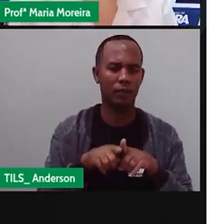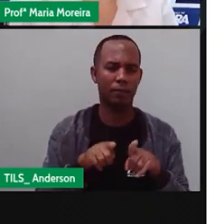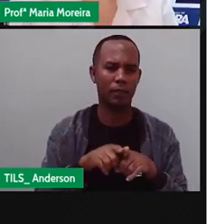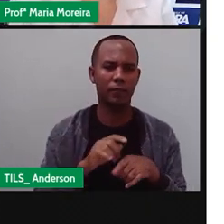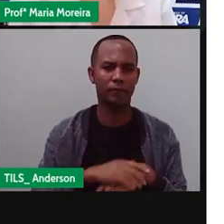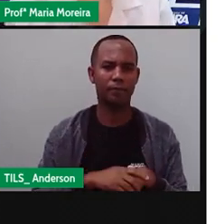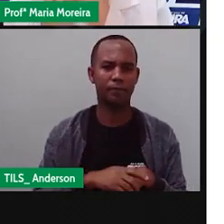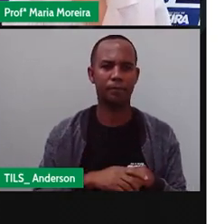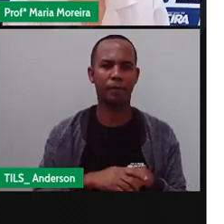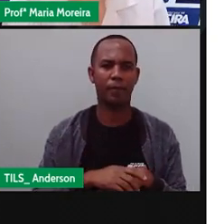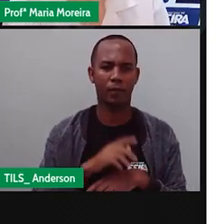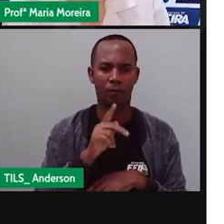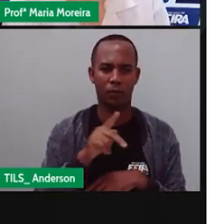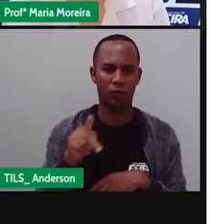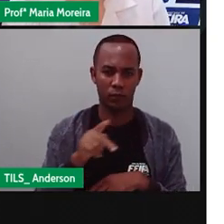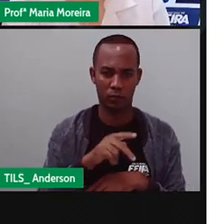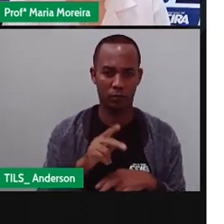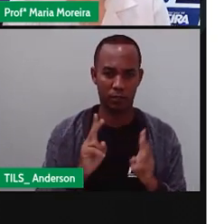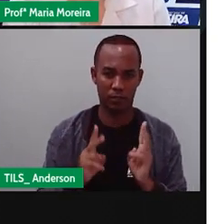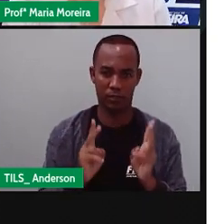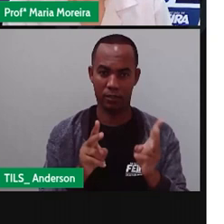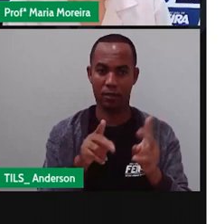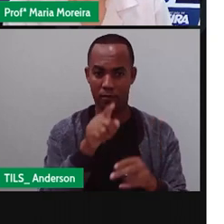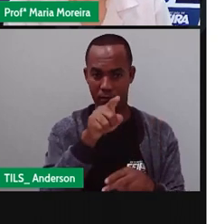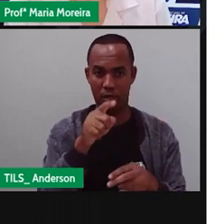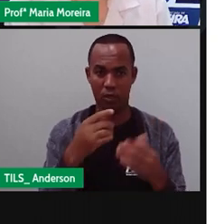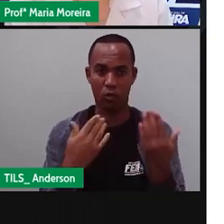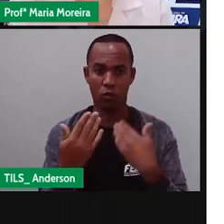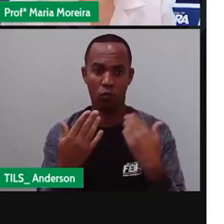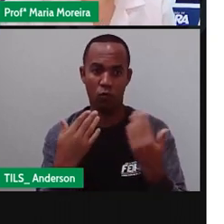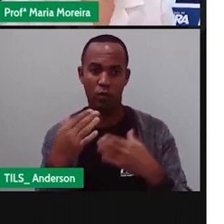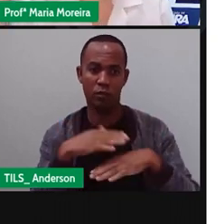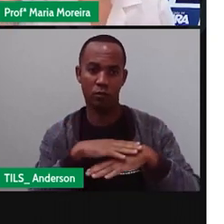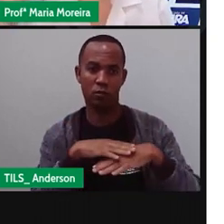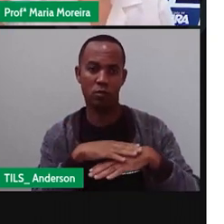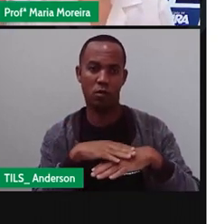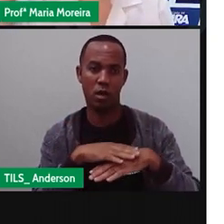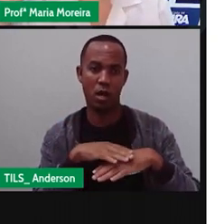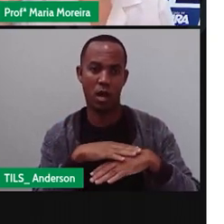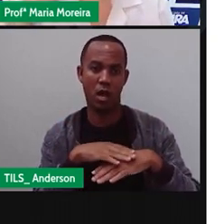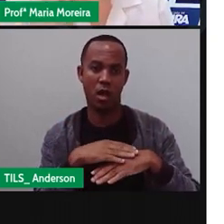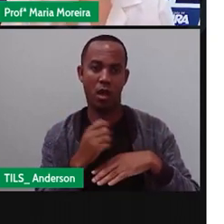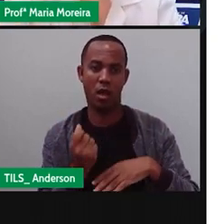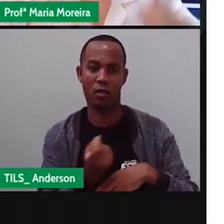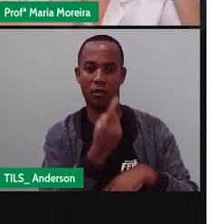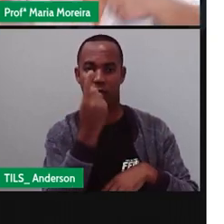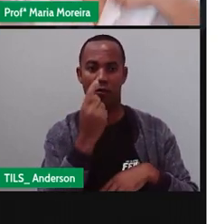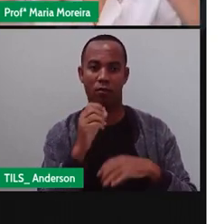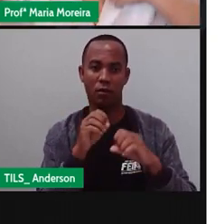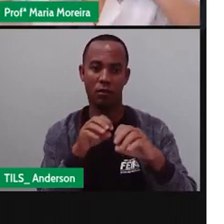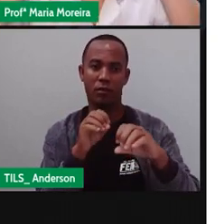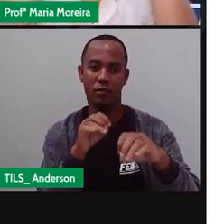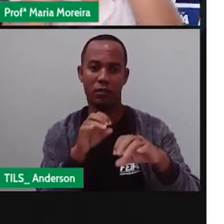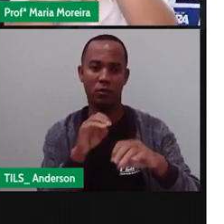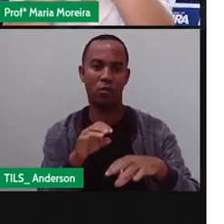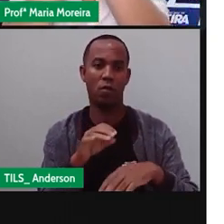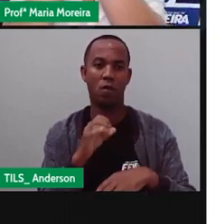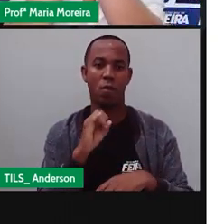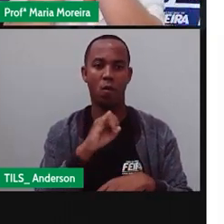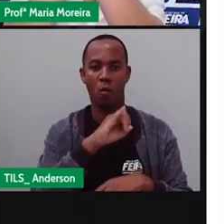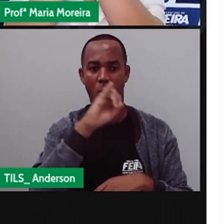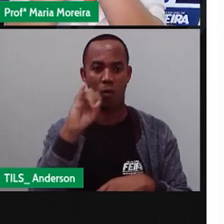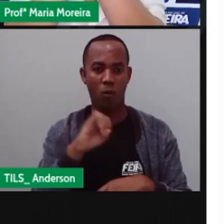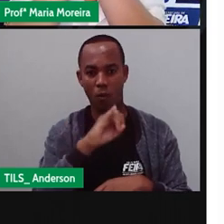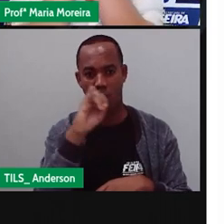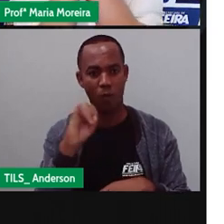as gravações, ela sempre conversou muito com o Anderson. E aí, o que foi que a Pro aprendeu? Ela aprendeu a fazer o oi, não foi isso? Tudo bem,